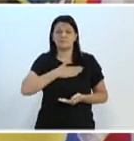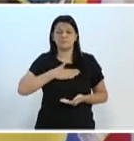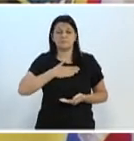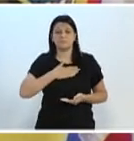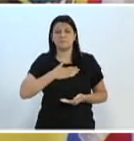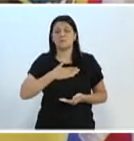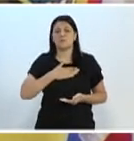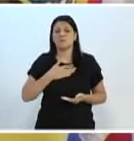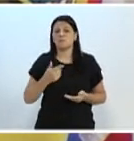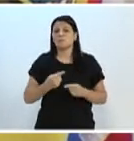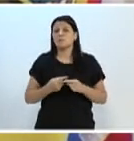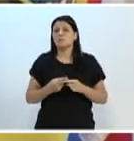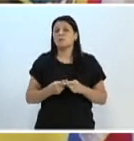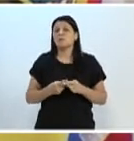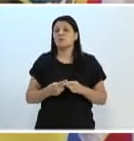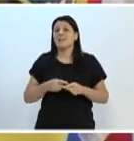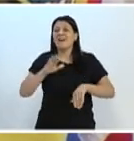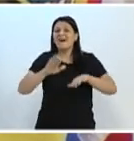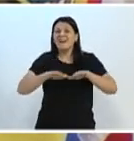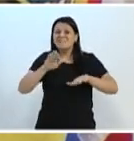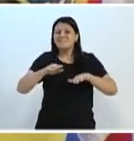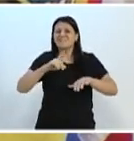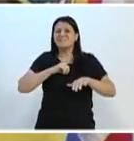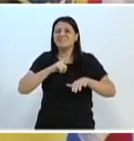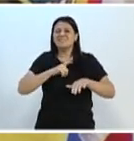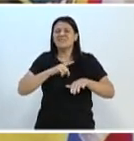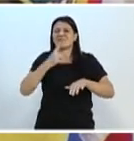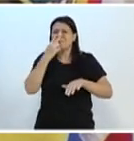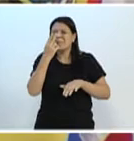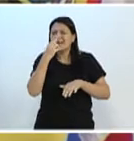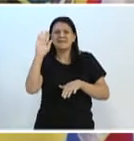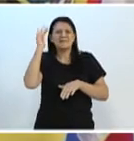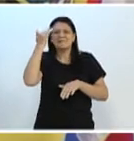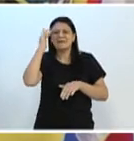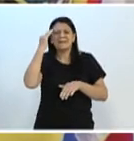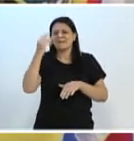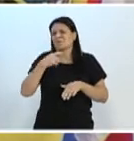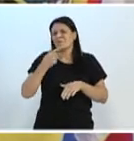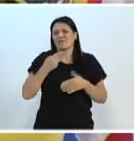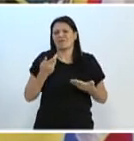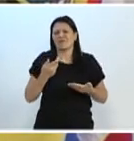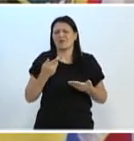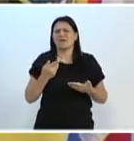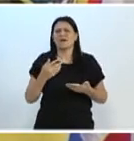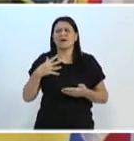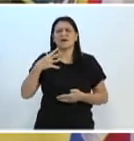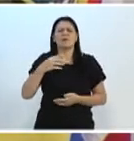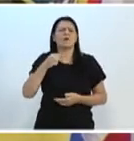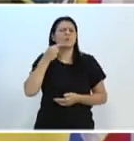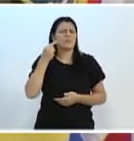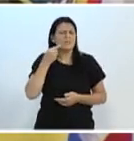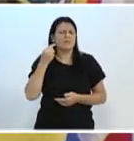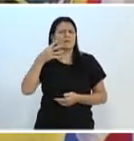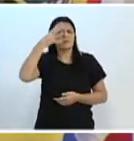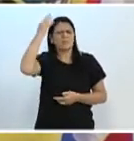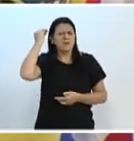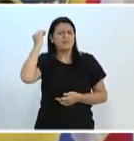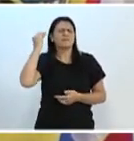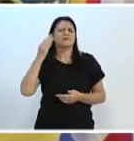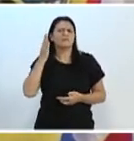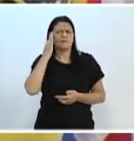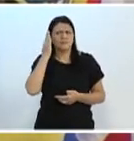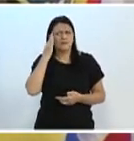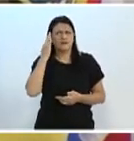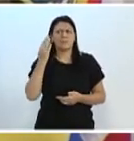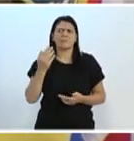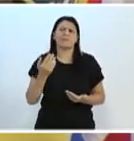mal interpretado, o objetivo aqui, o vereador Marcelo Lanzarin é testemunha disso, o vereador Matias também, não dizem que eu estou a par